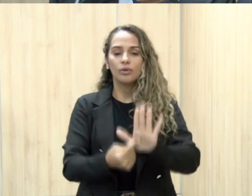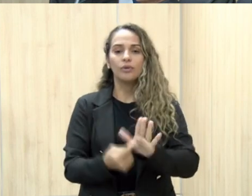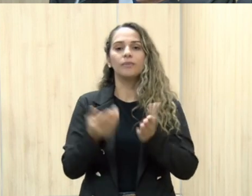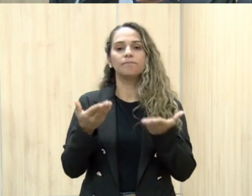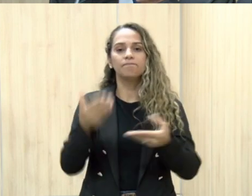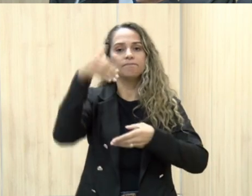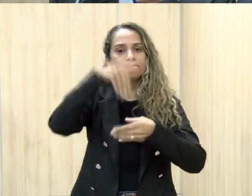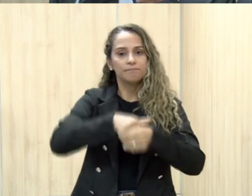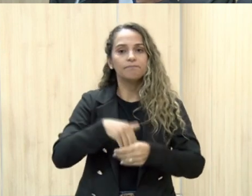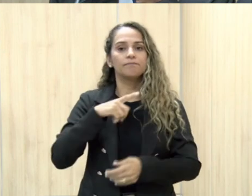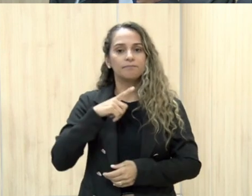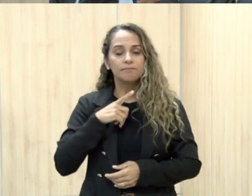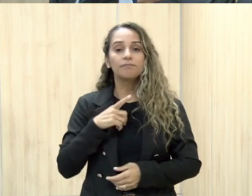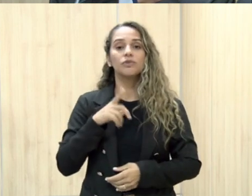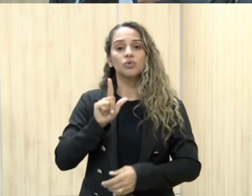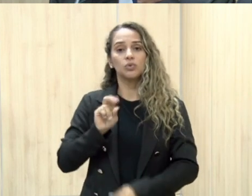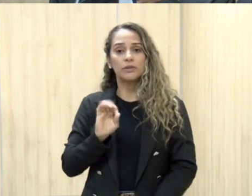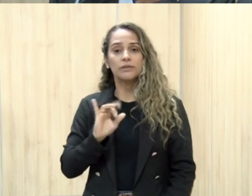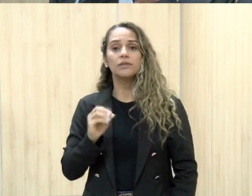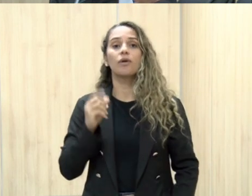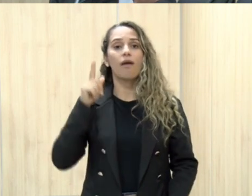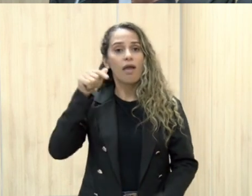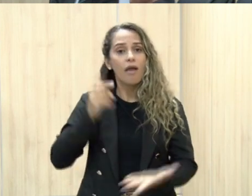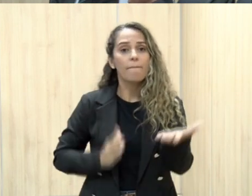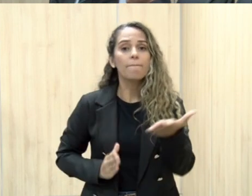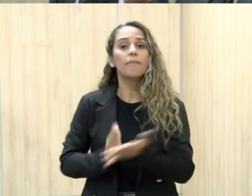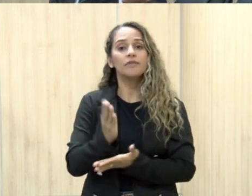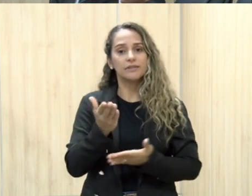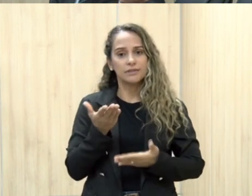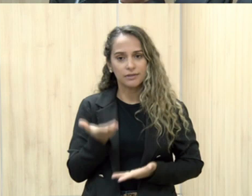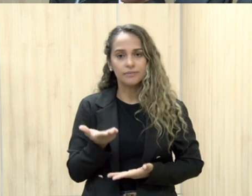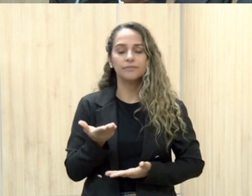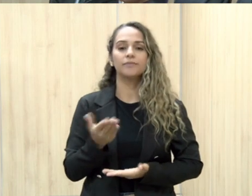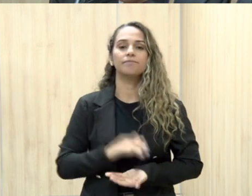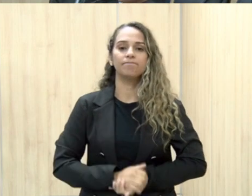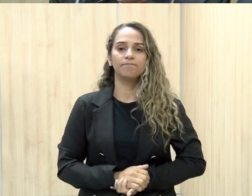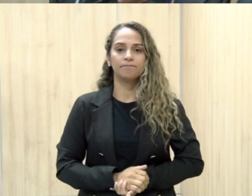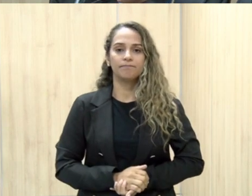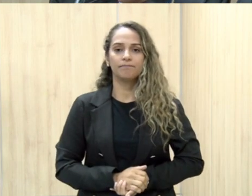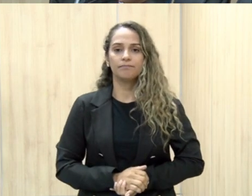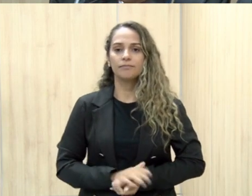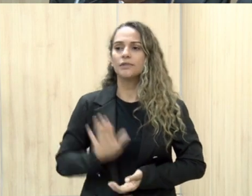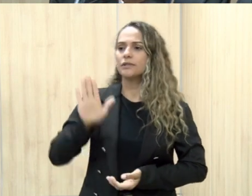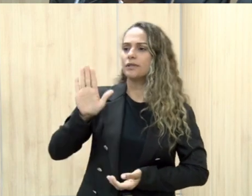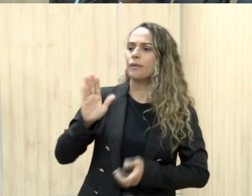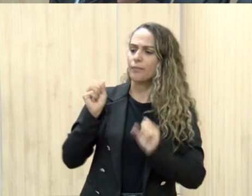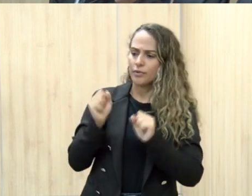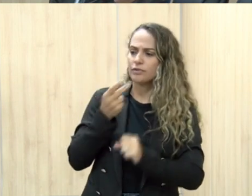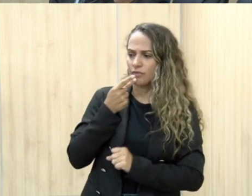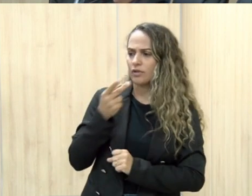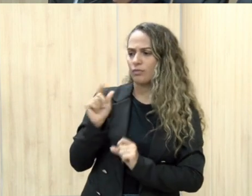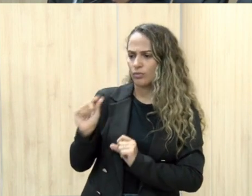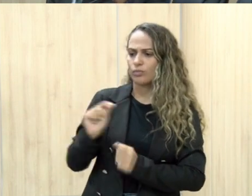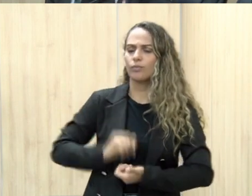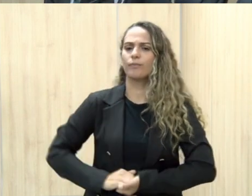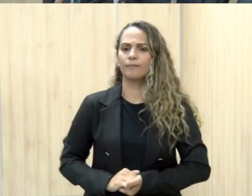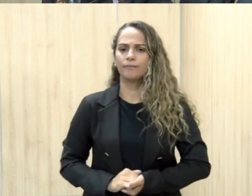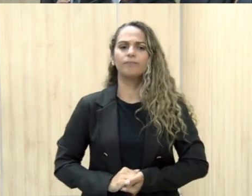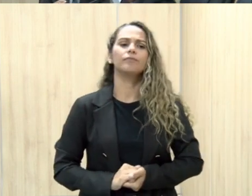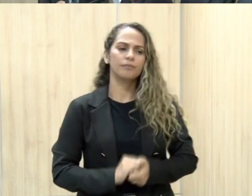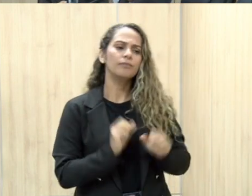relator Deputado Luizinho garbel que é pela provação da matéria Presidente eu posso fazer um encaminhamento